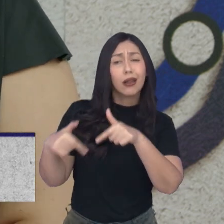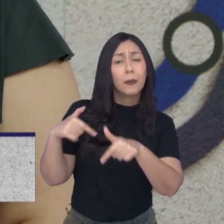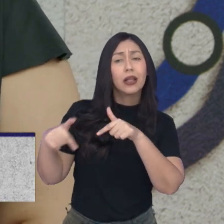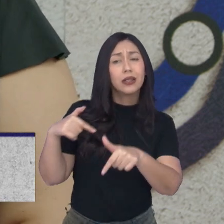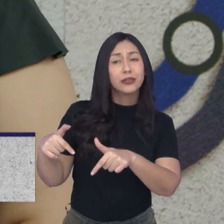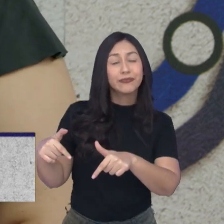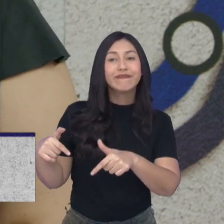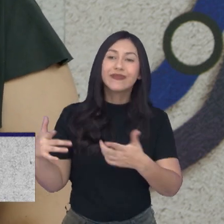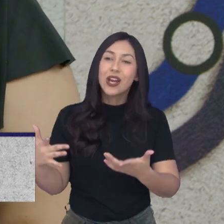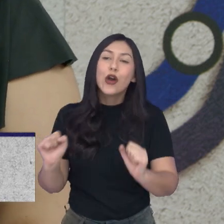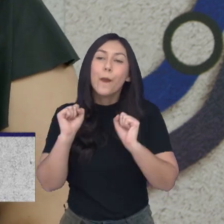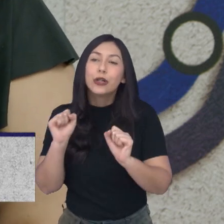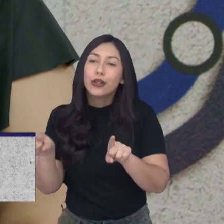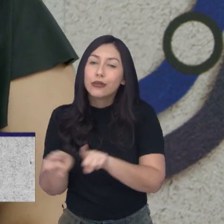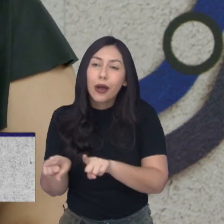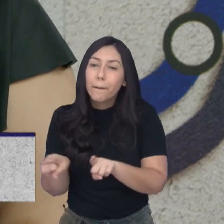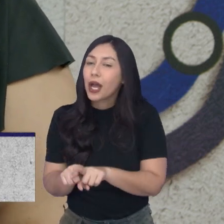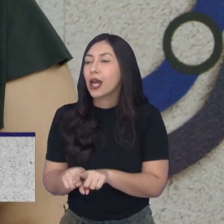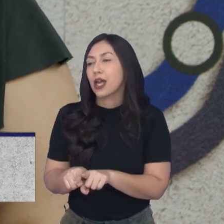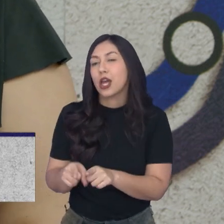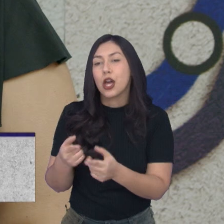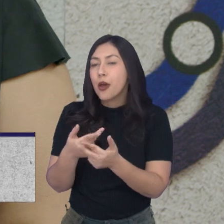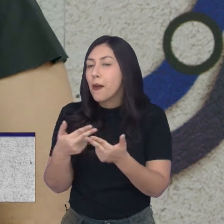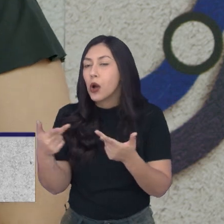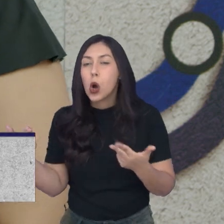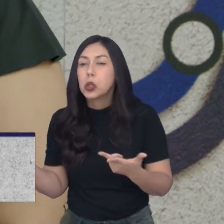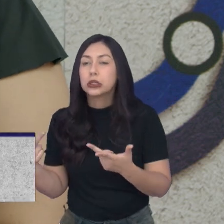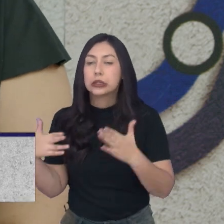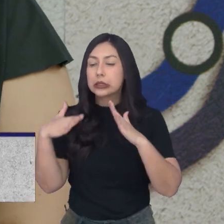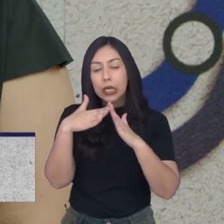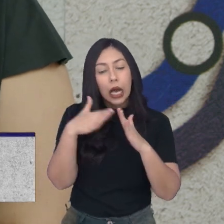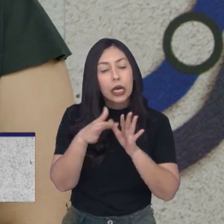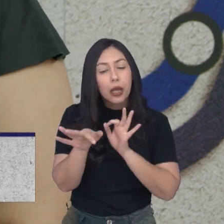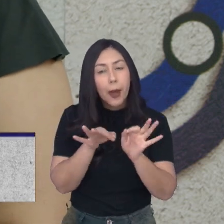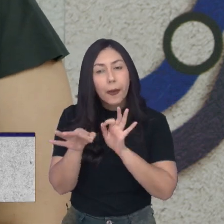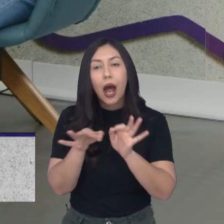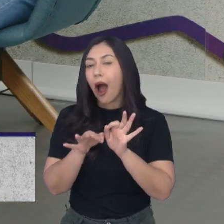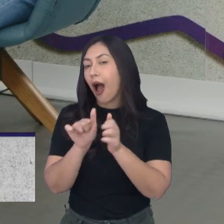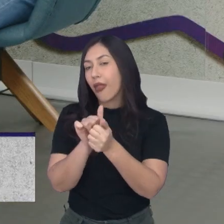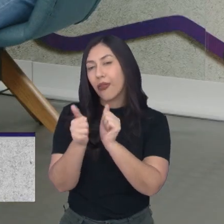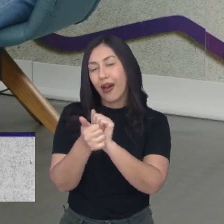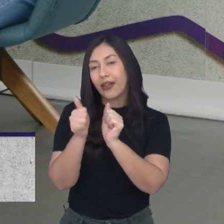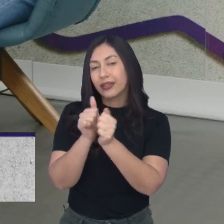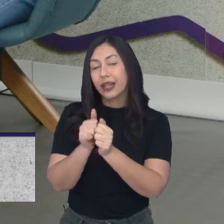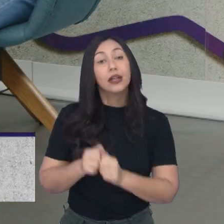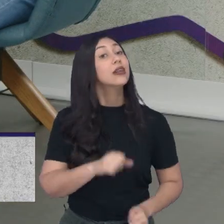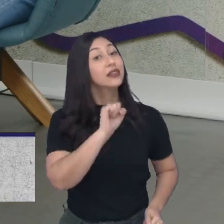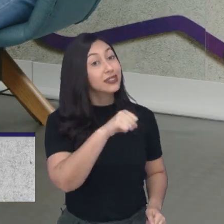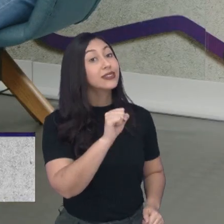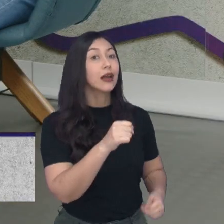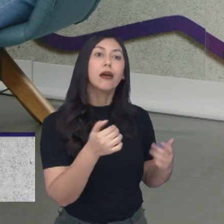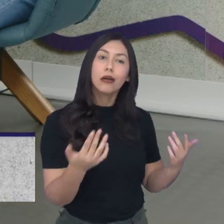número de produtores. De produtores pequenos, pessoal que estava começando, produtos mais artesanais. É, exato, acaba.